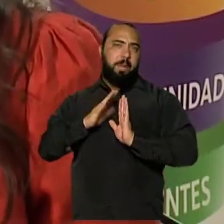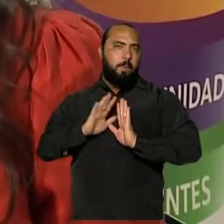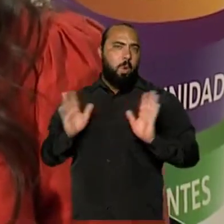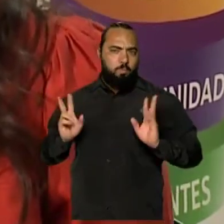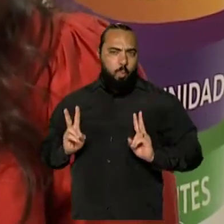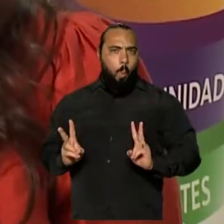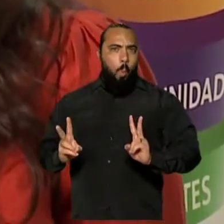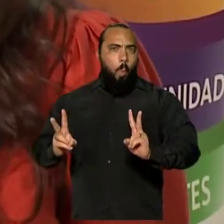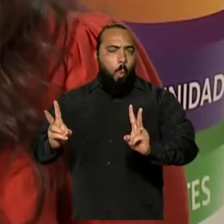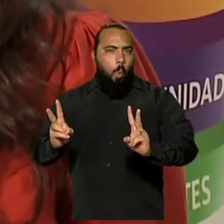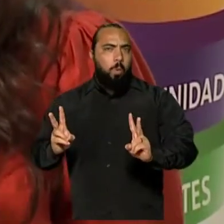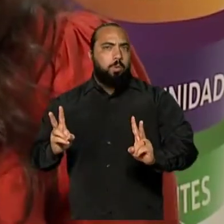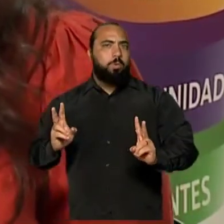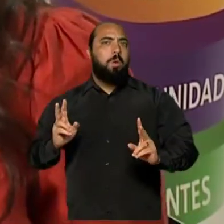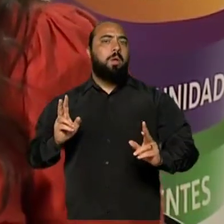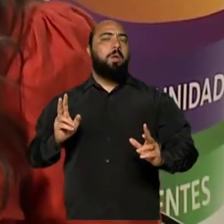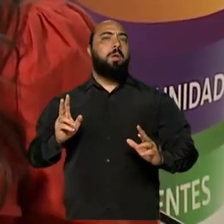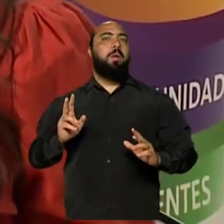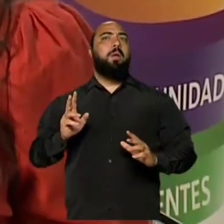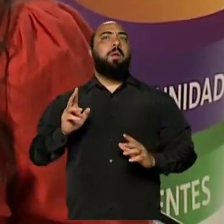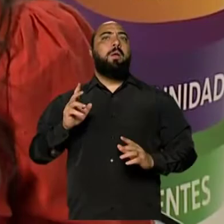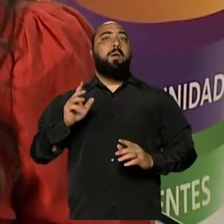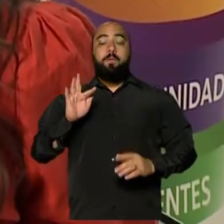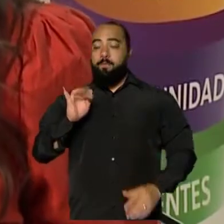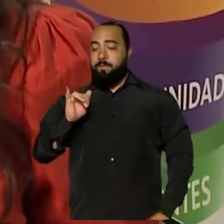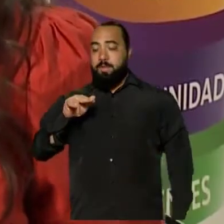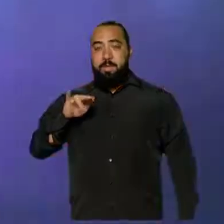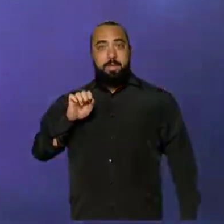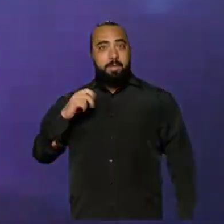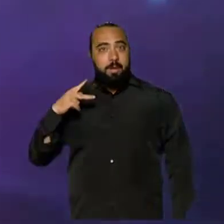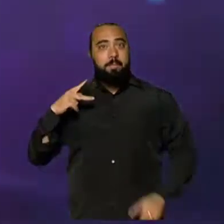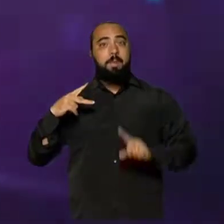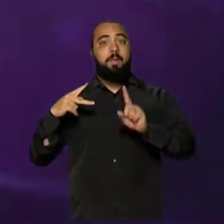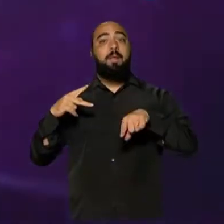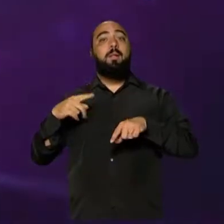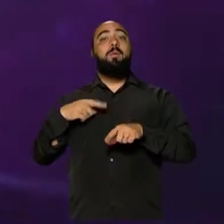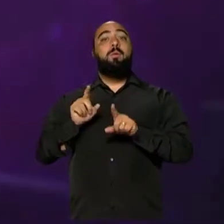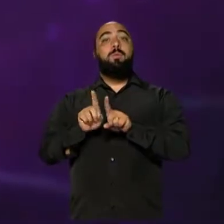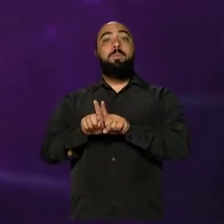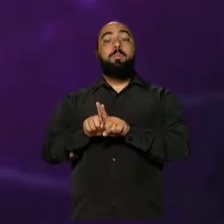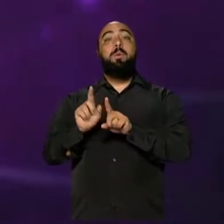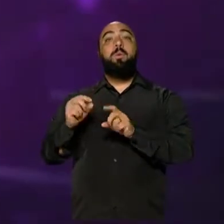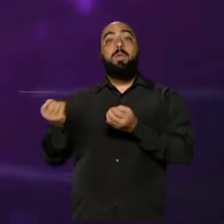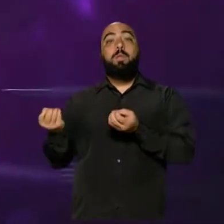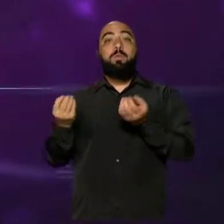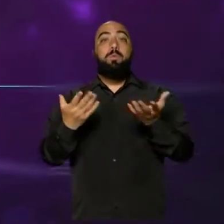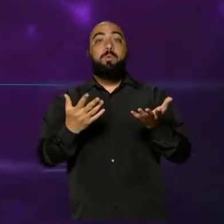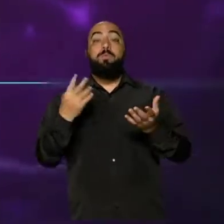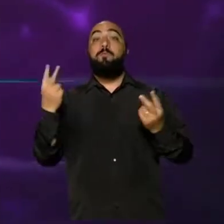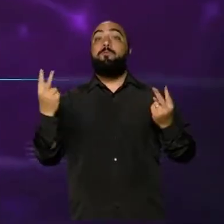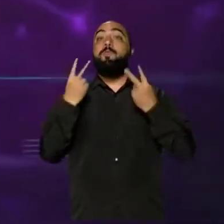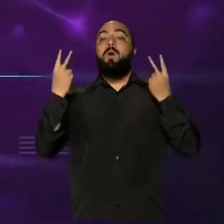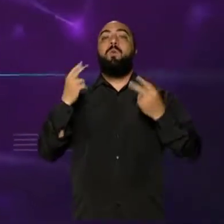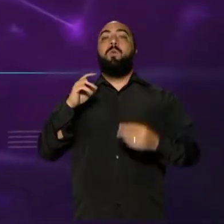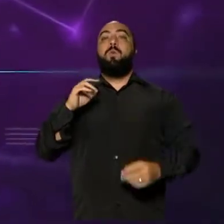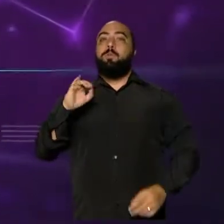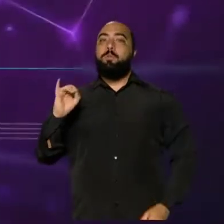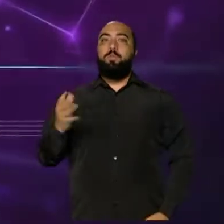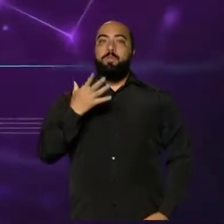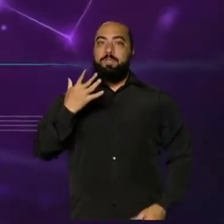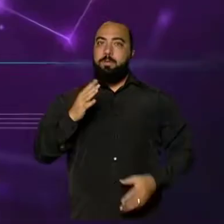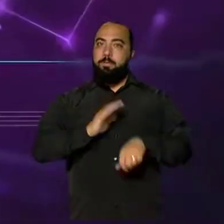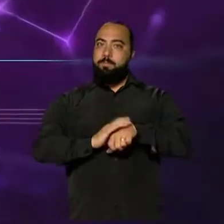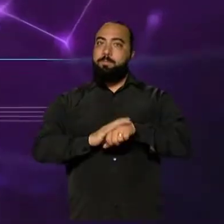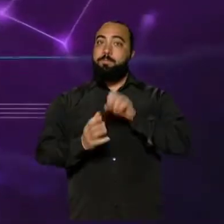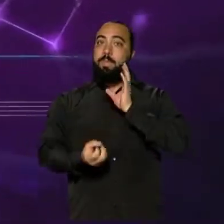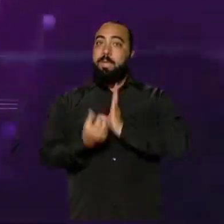continuar fazendo. E a FINEP, ela trouxe o valor da inovação que a gente cria. A